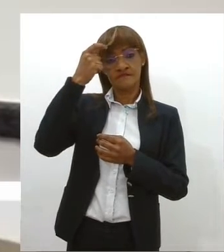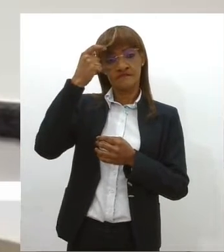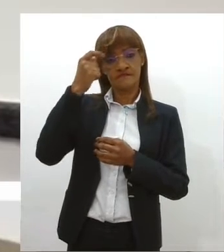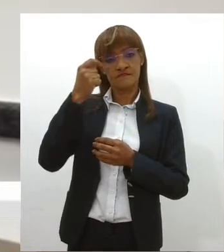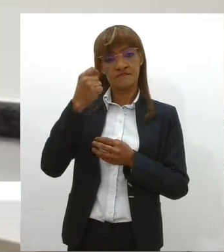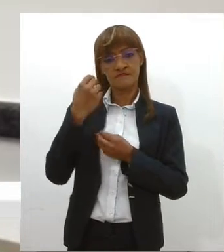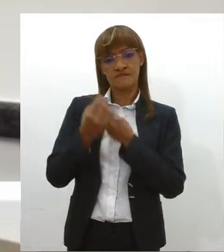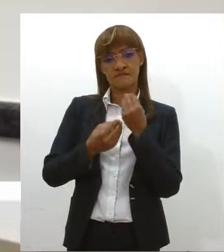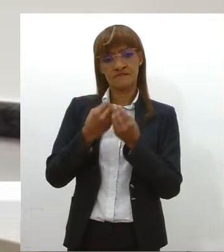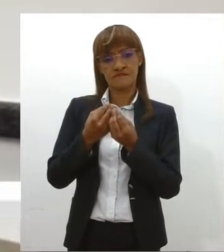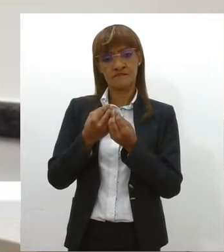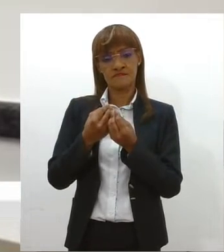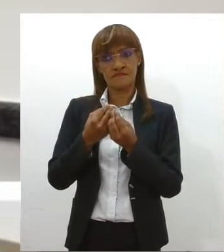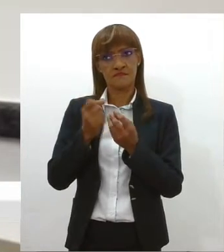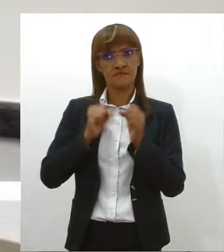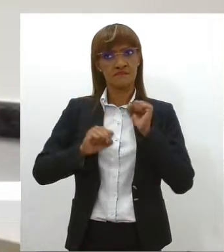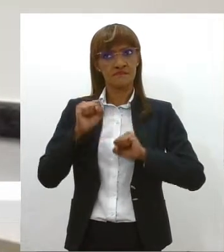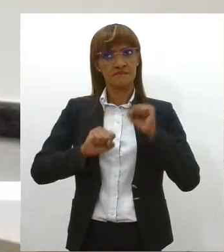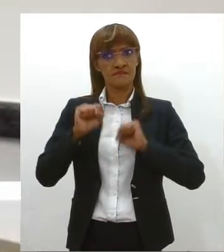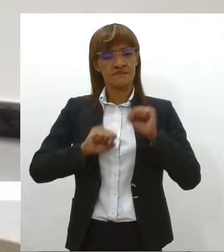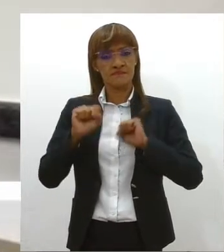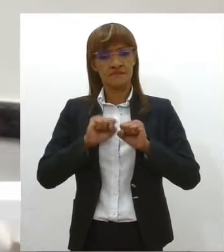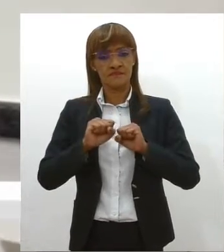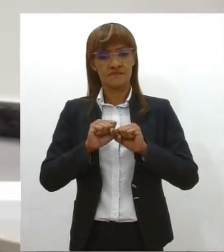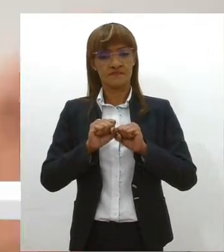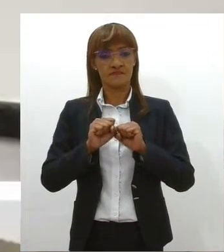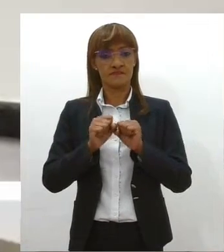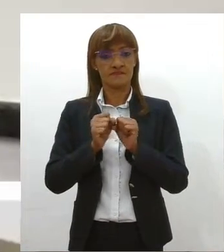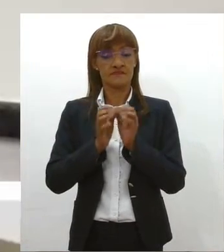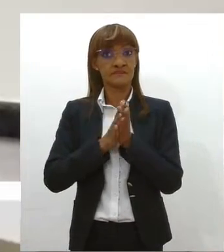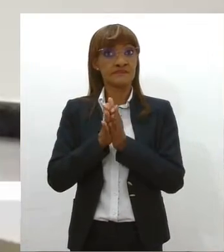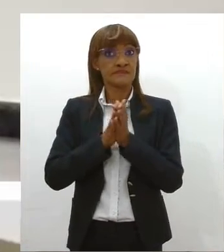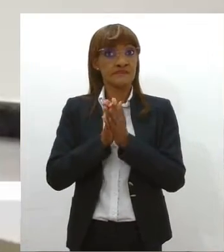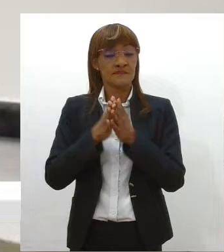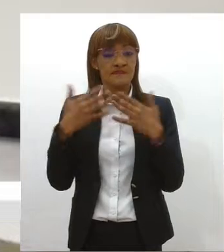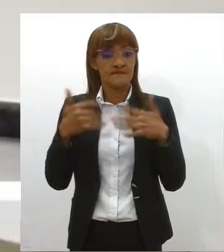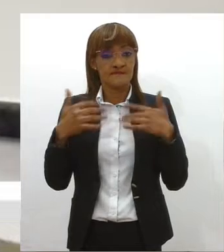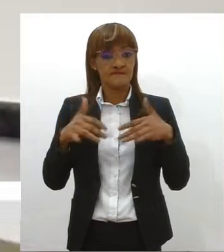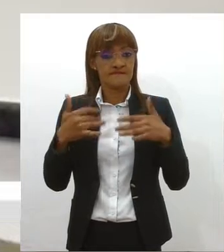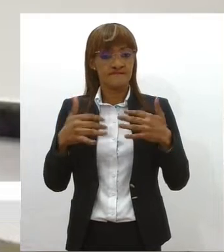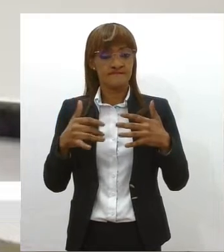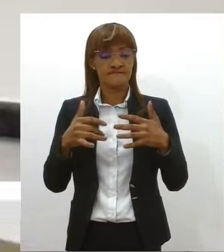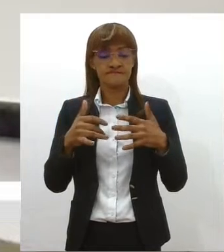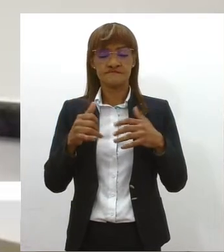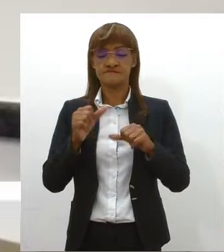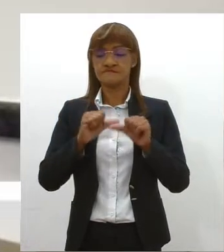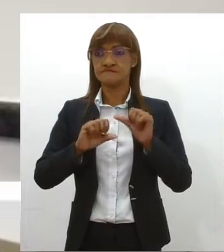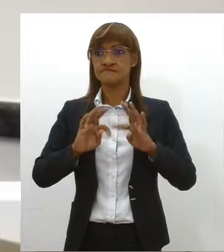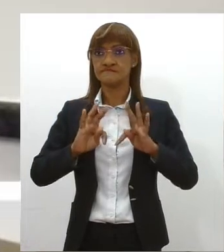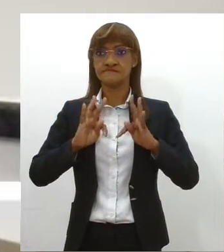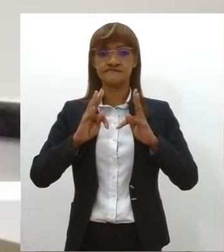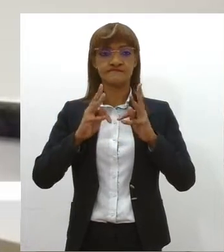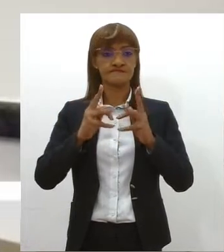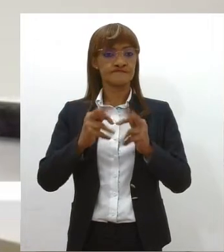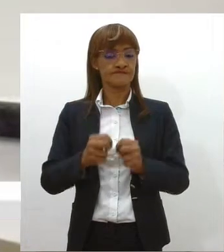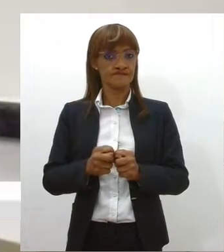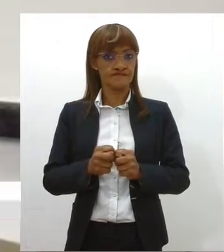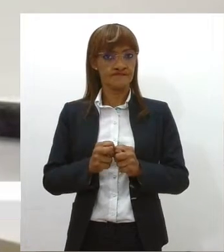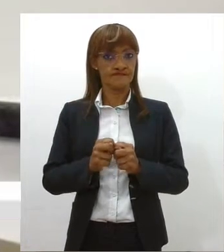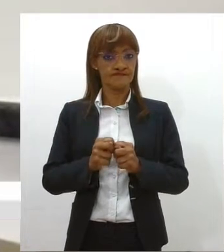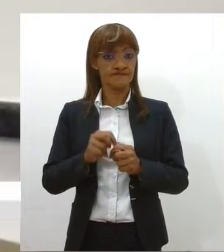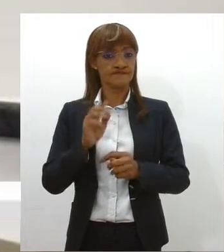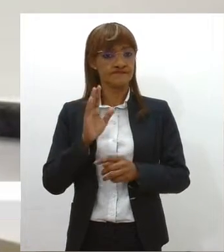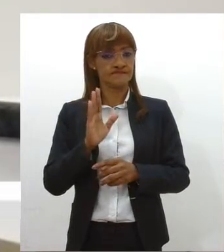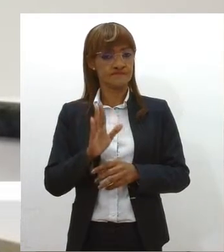aumento muito intenso do cortisol, a gente tem uma toda alteração hormonal. Então, o fato de você está passando